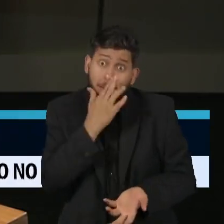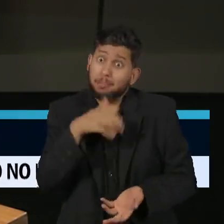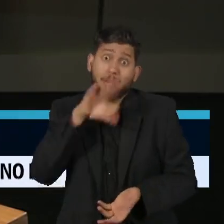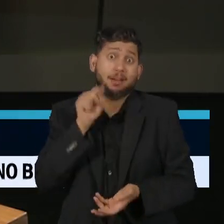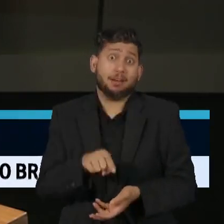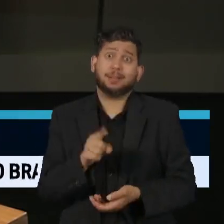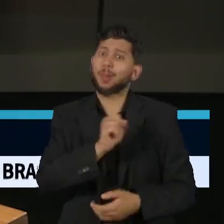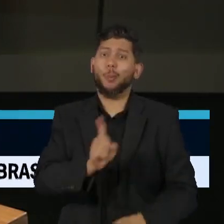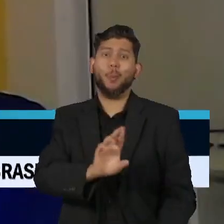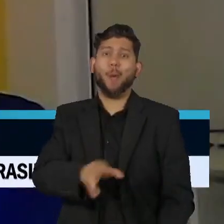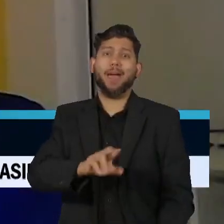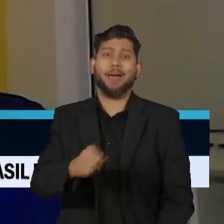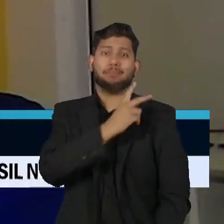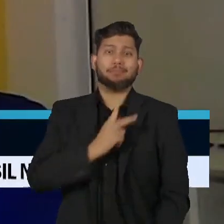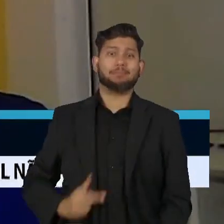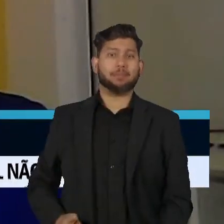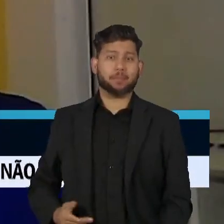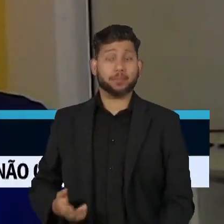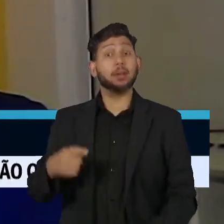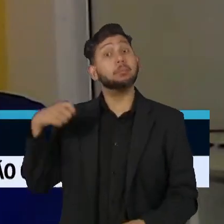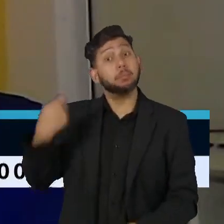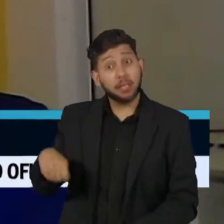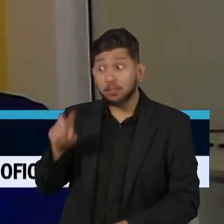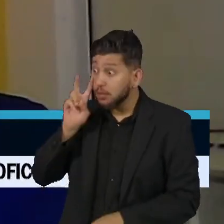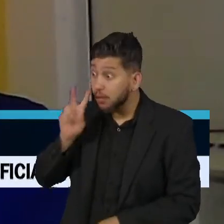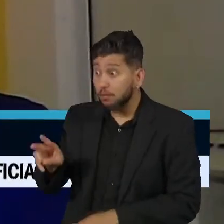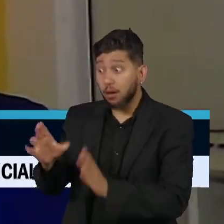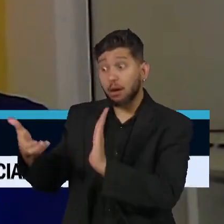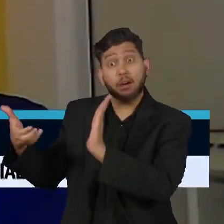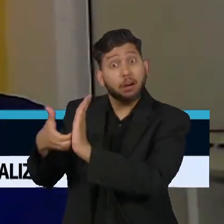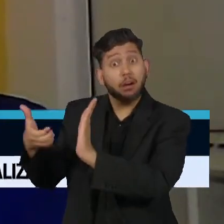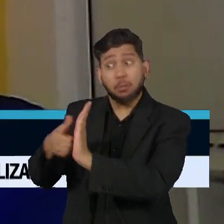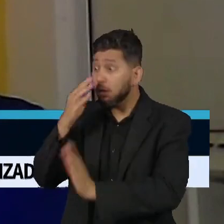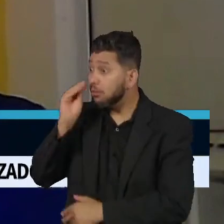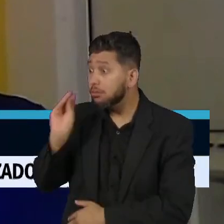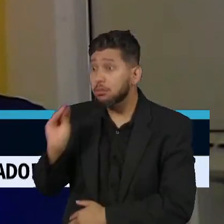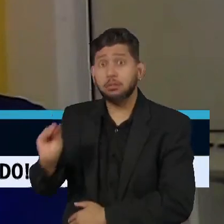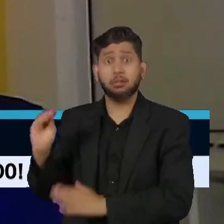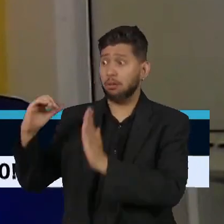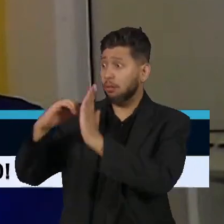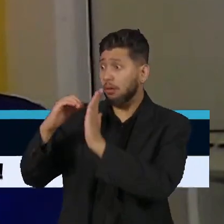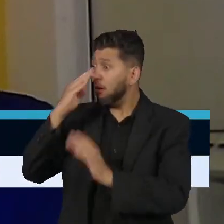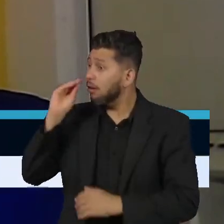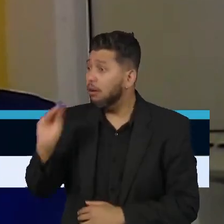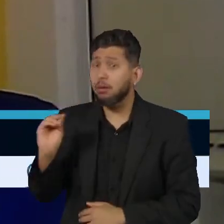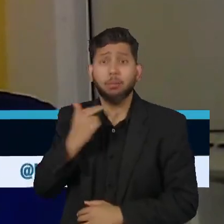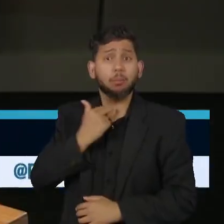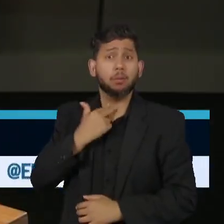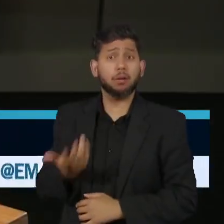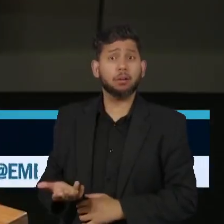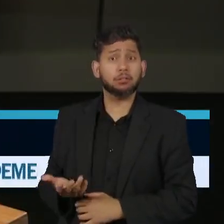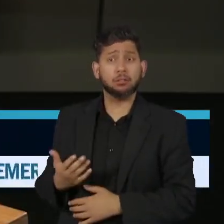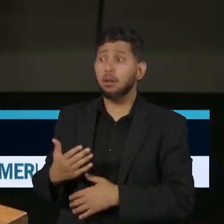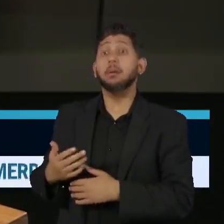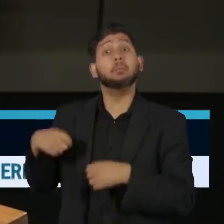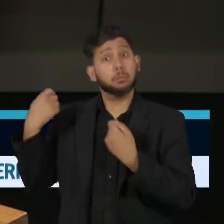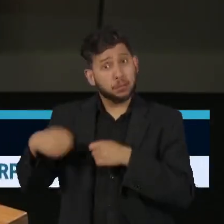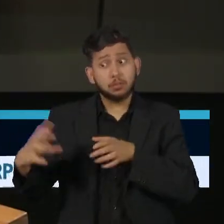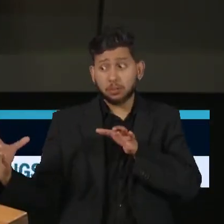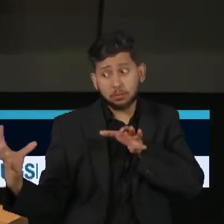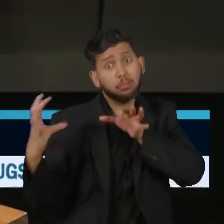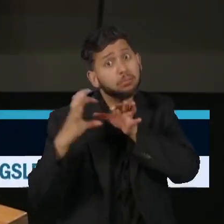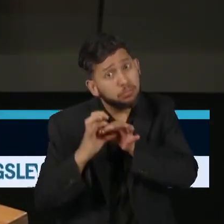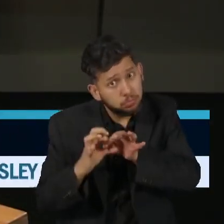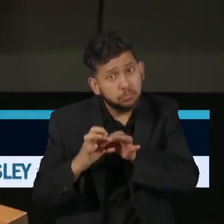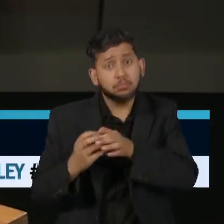dá para governar sem o parlamento. Não dá para fingir que o parlamento não existe e, principalmente, não dá para não